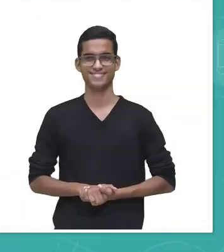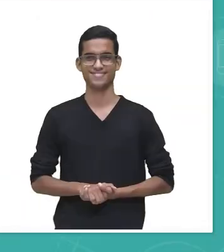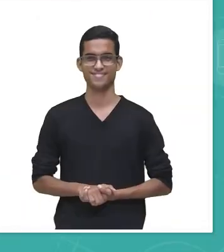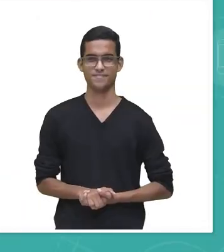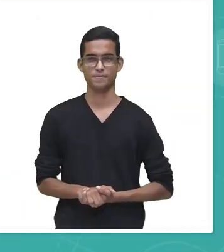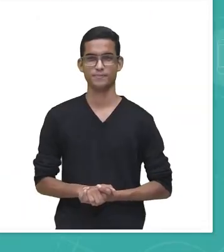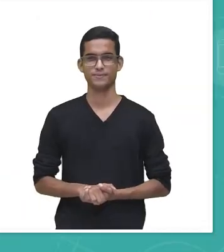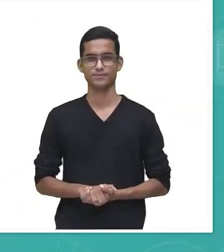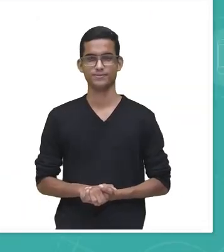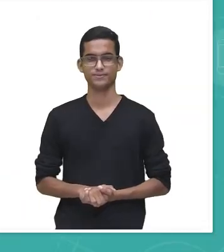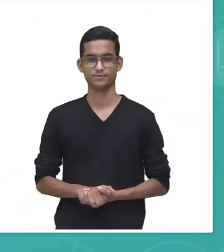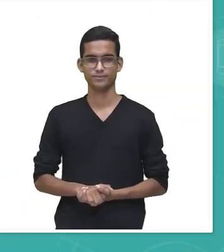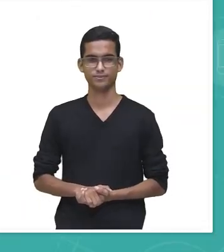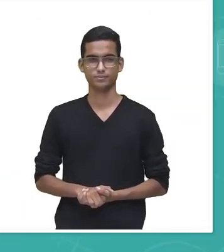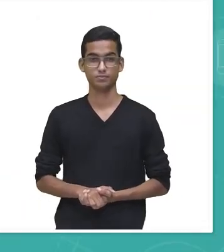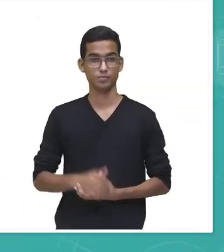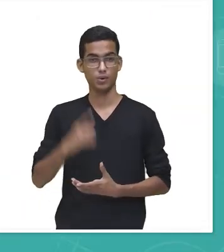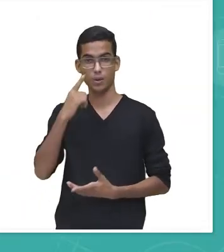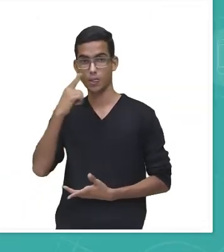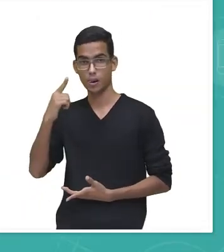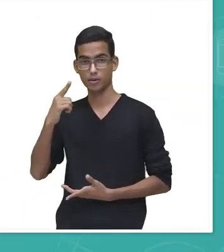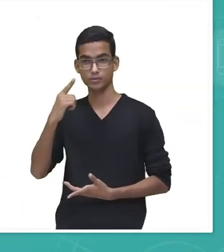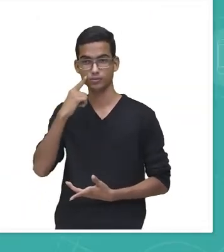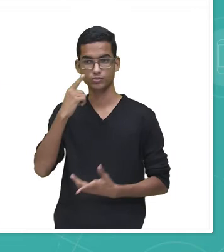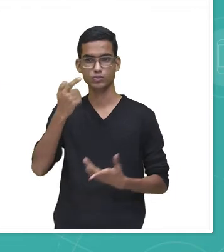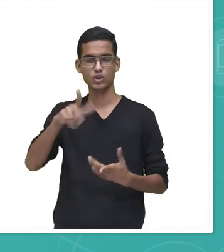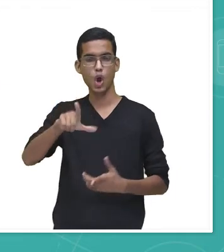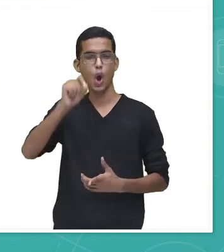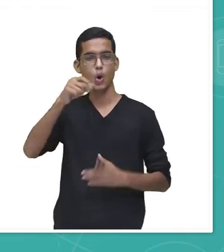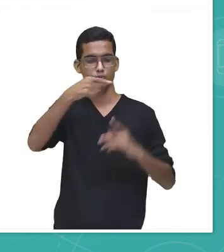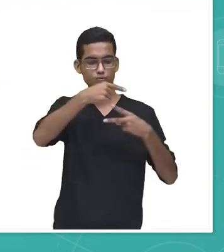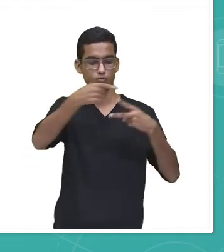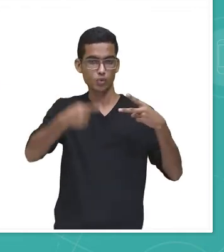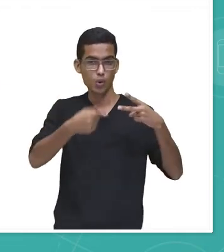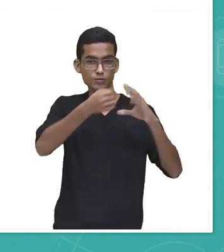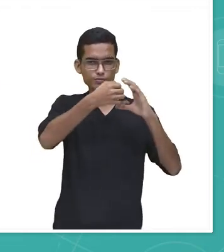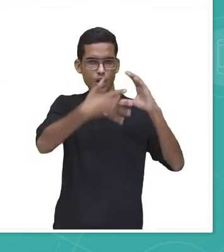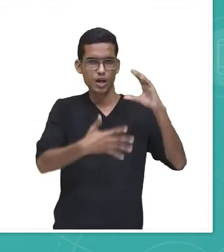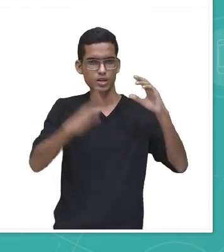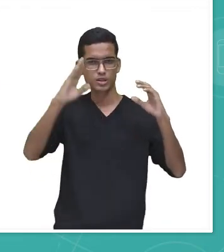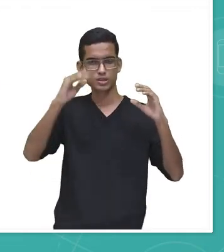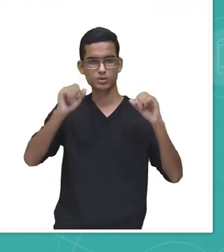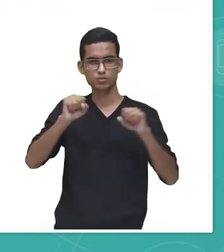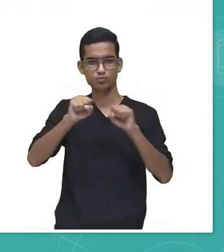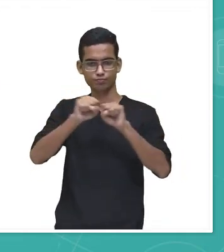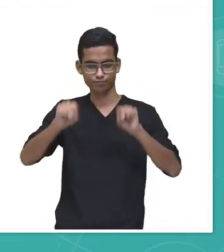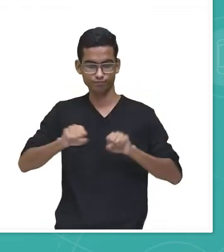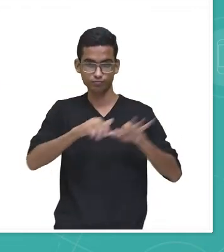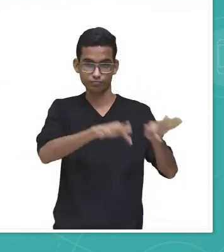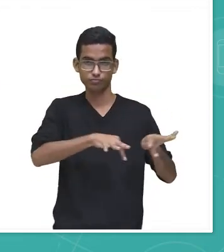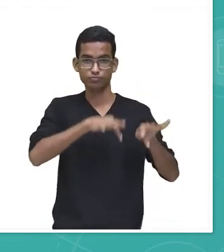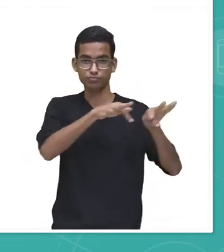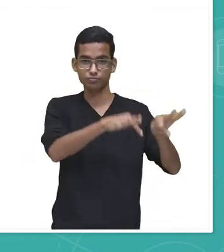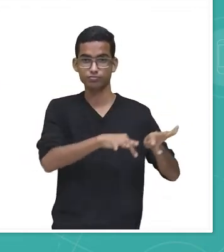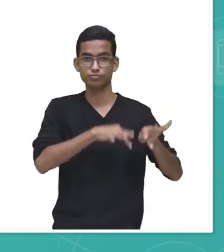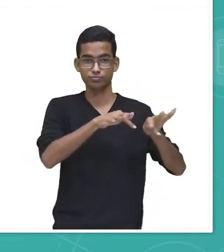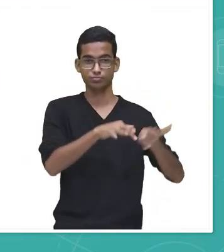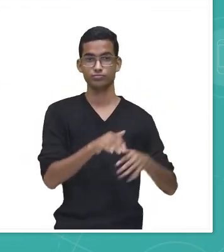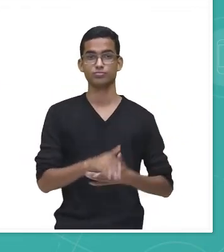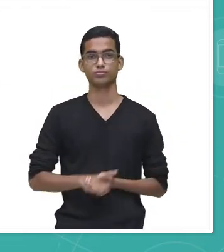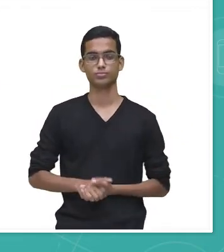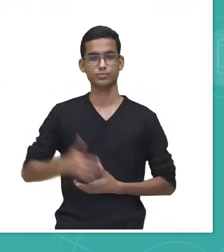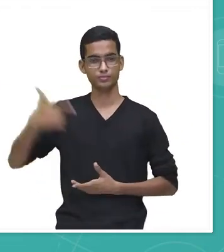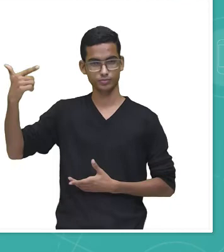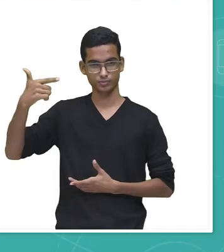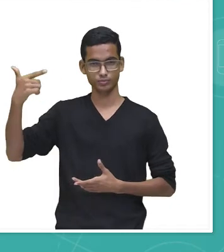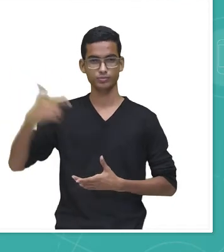Vamos lá, então? Destaque duas características do sistema feudal. Creio que essa é a nossa... Ah, não, temos mais uma questão para vocês.